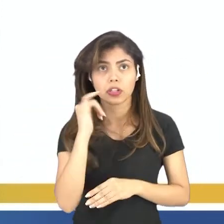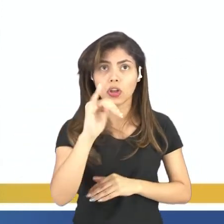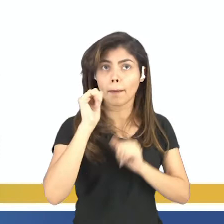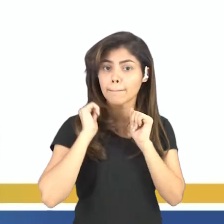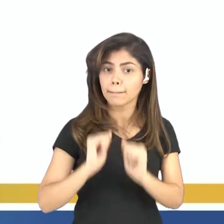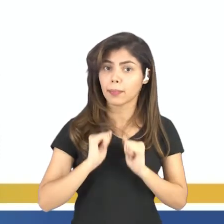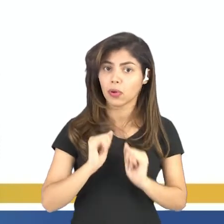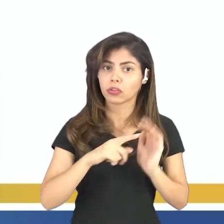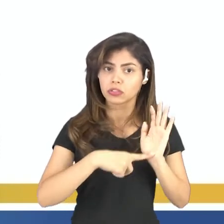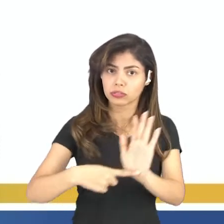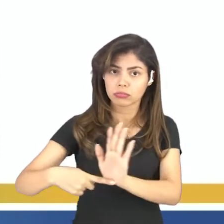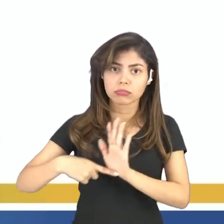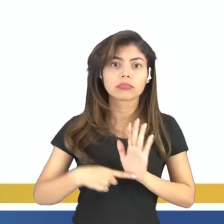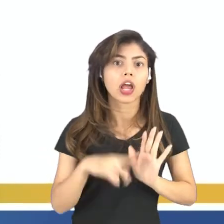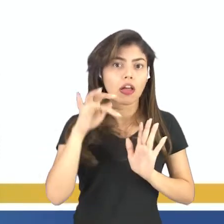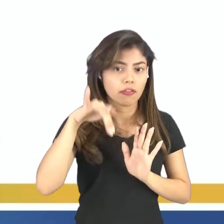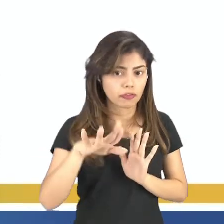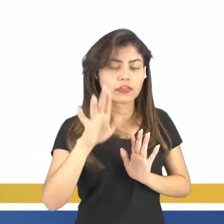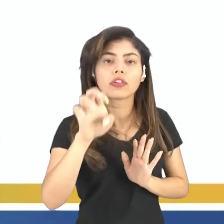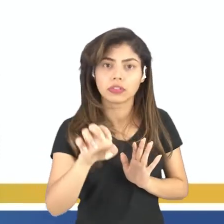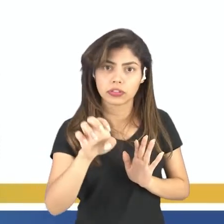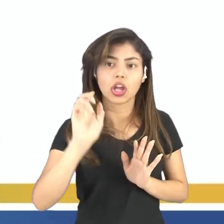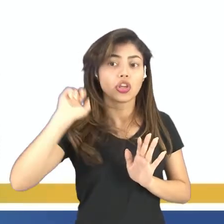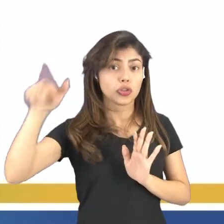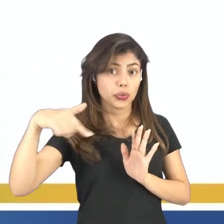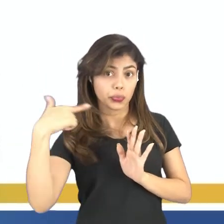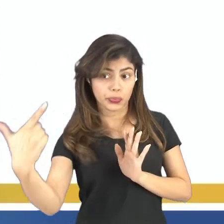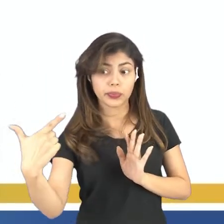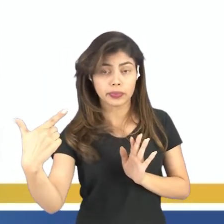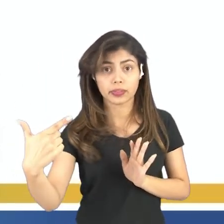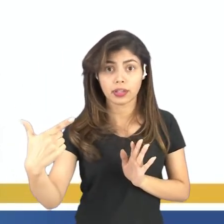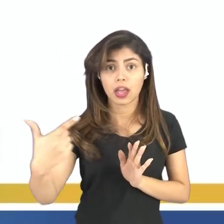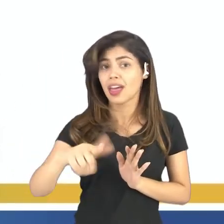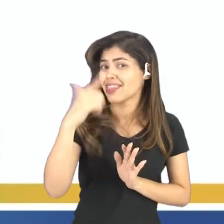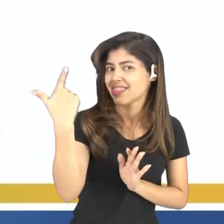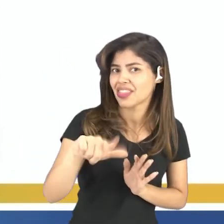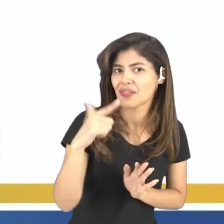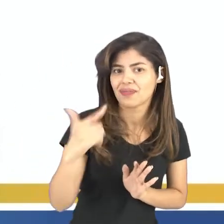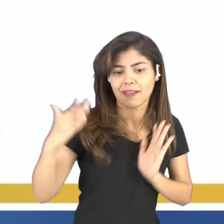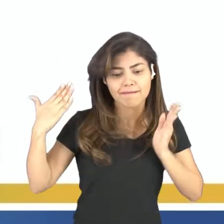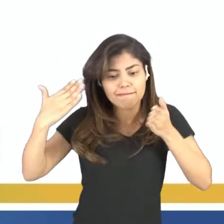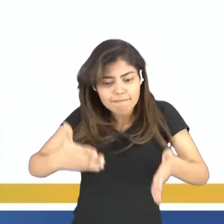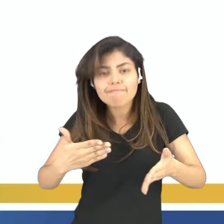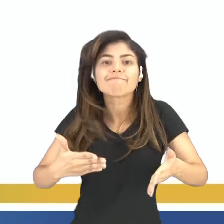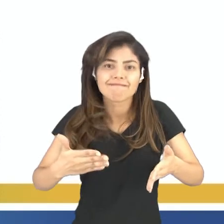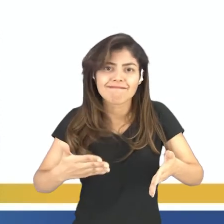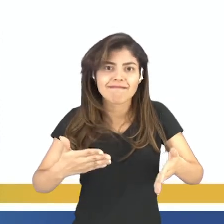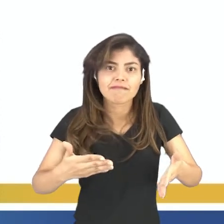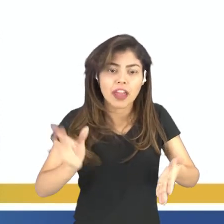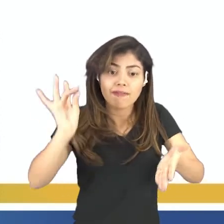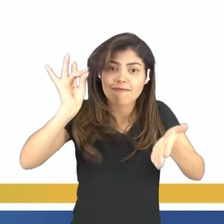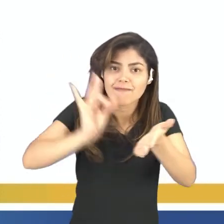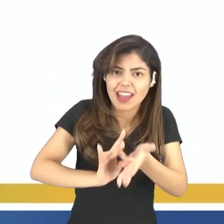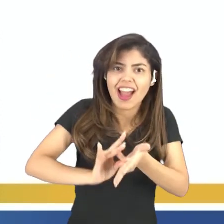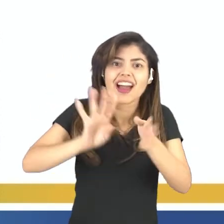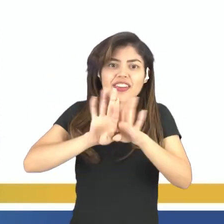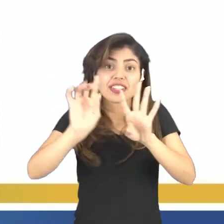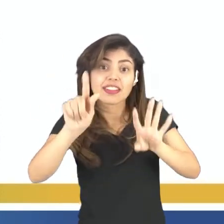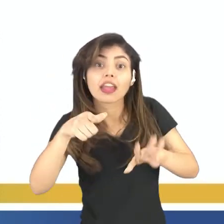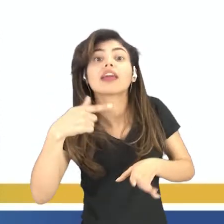como receptor, numa transferência de energia, pode comportar-se como fonte noutra transferência. Não existe